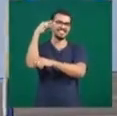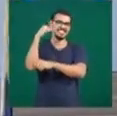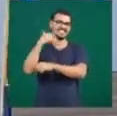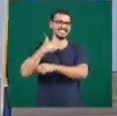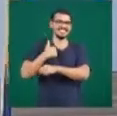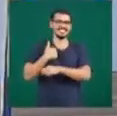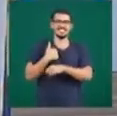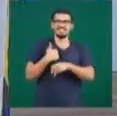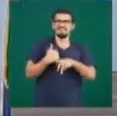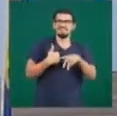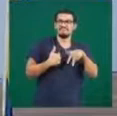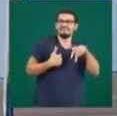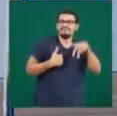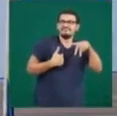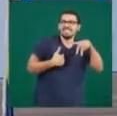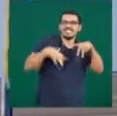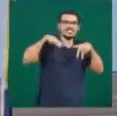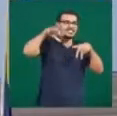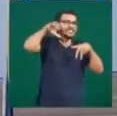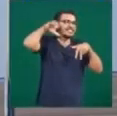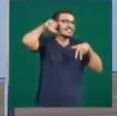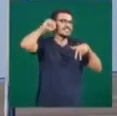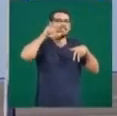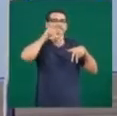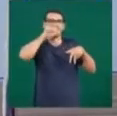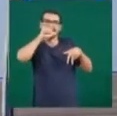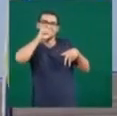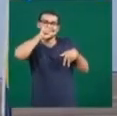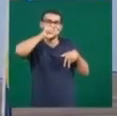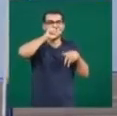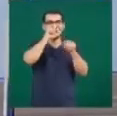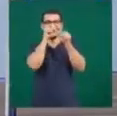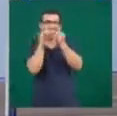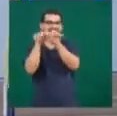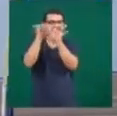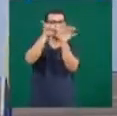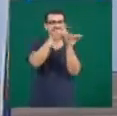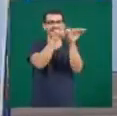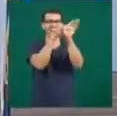fico de longe escutando o cantar dos passarinhos.